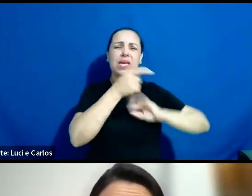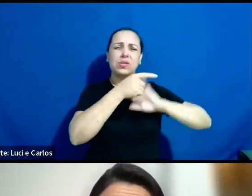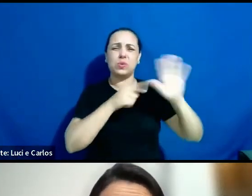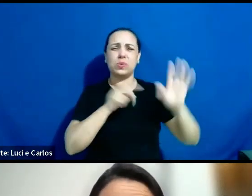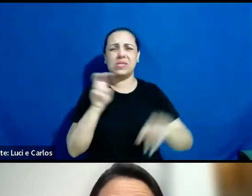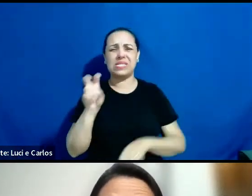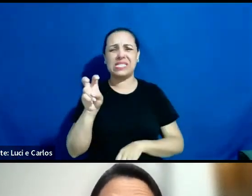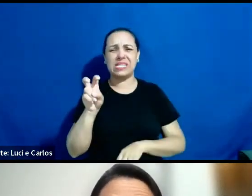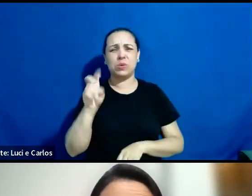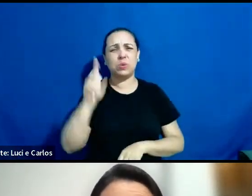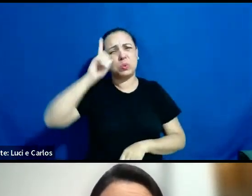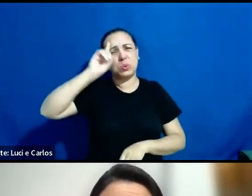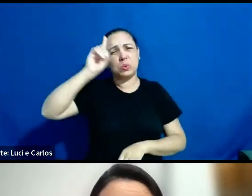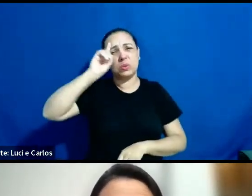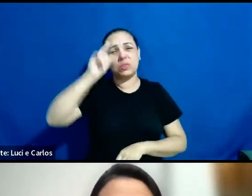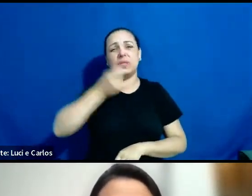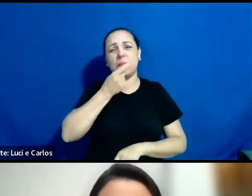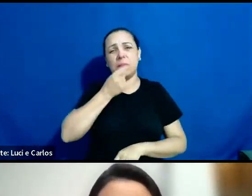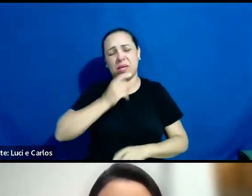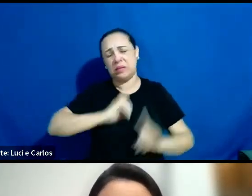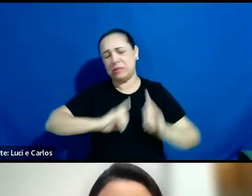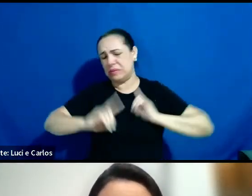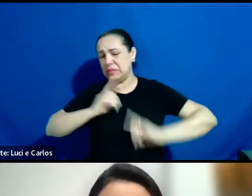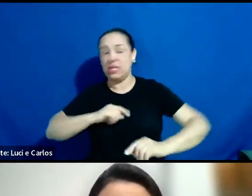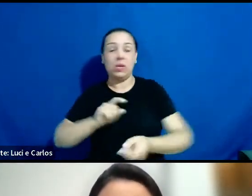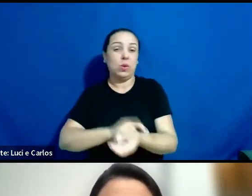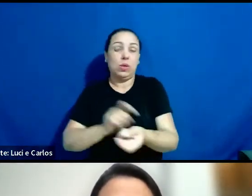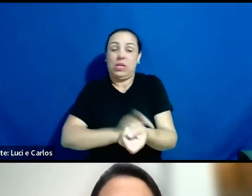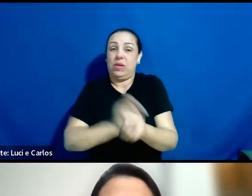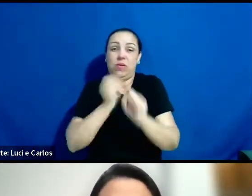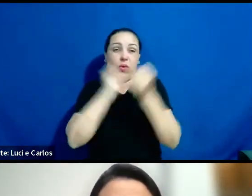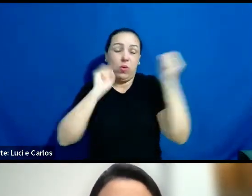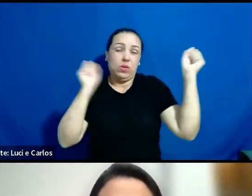dia, sofria de síndrome do pânico,